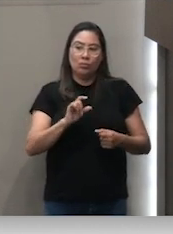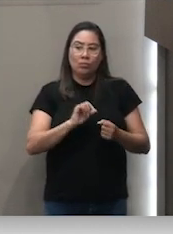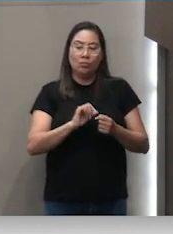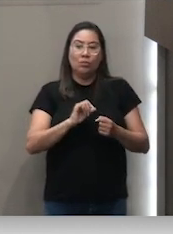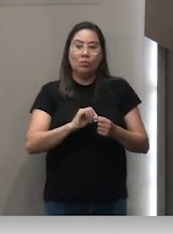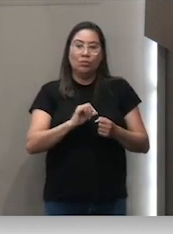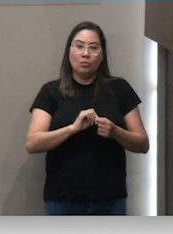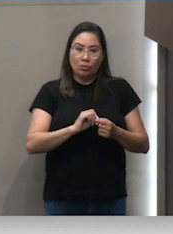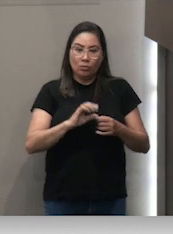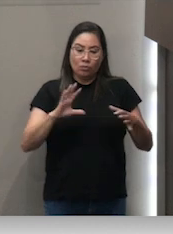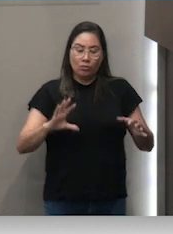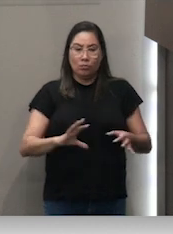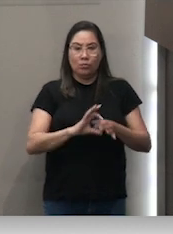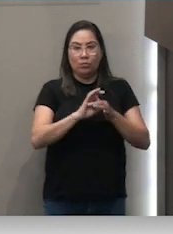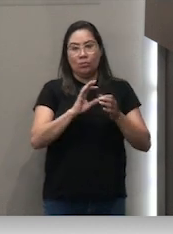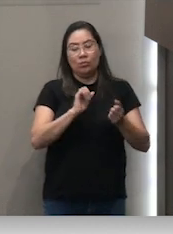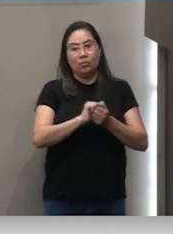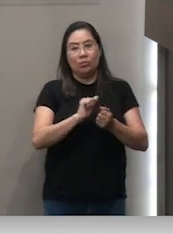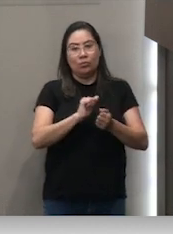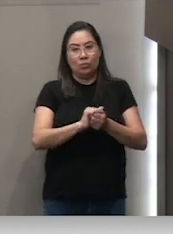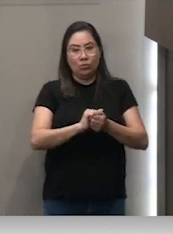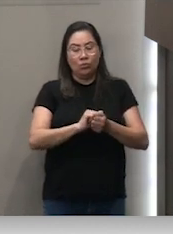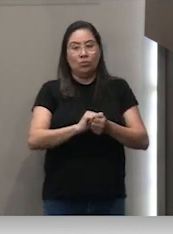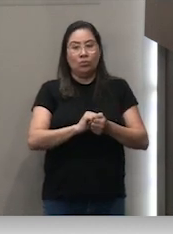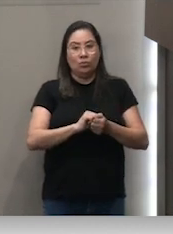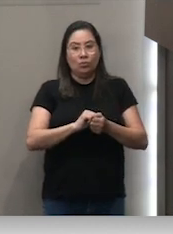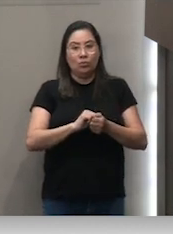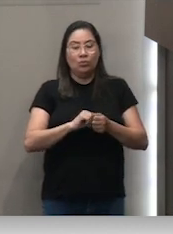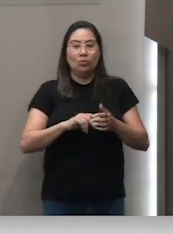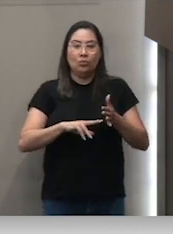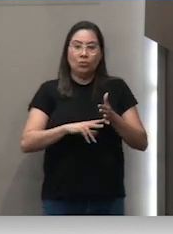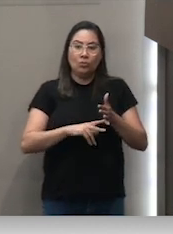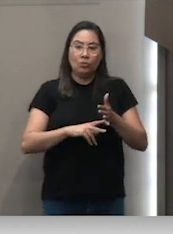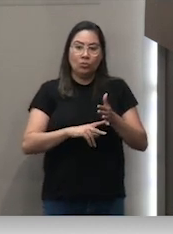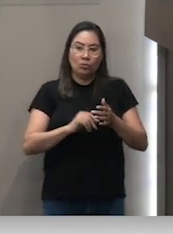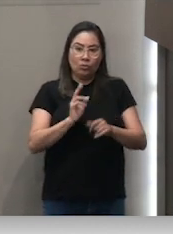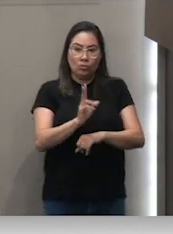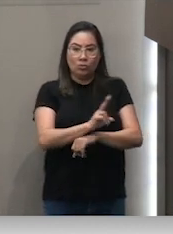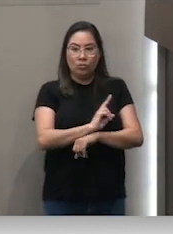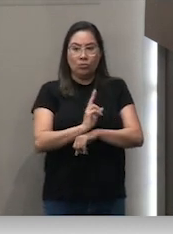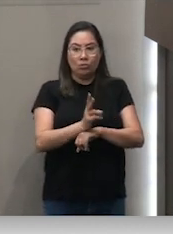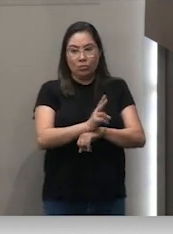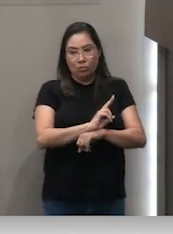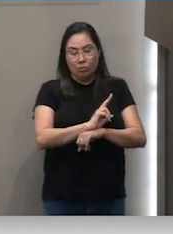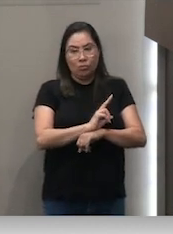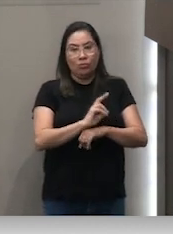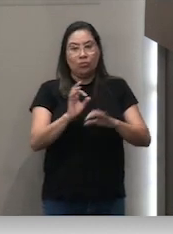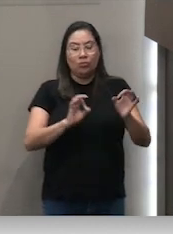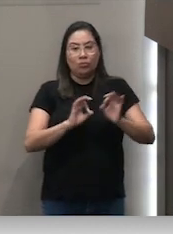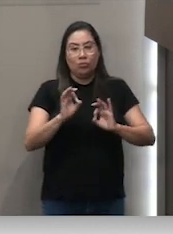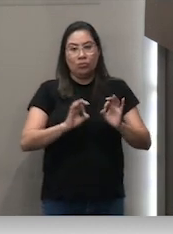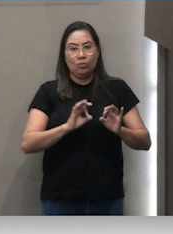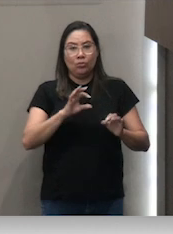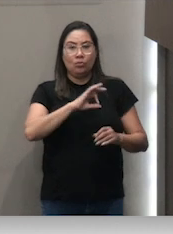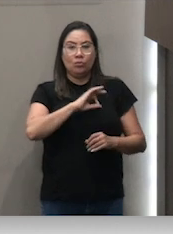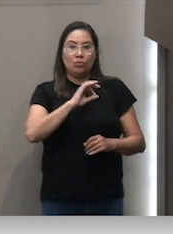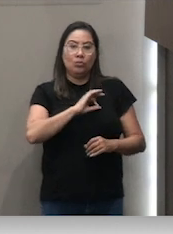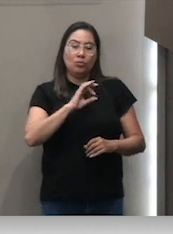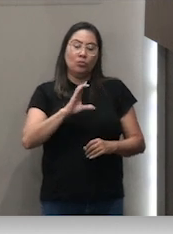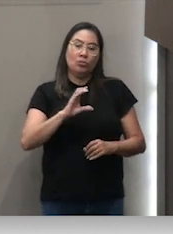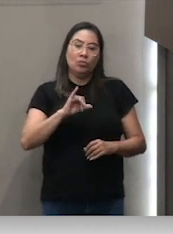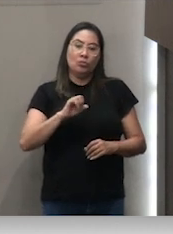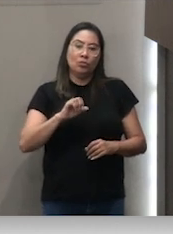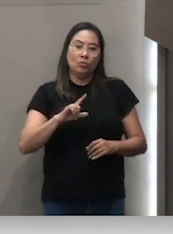Fizemos a intermediação junto ali ao Sindicato dos Vigilantes do município de Passo Fundo e foi regularizada aquela área da Polícia Civil. Além dessas,